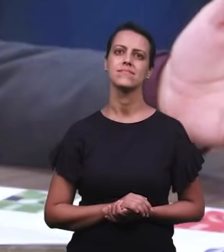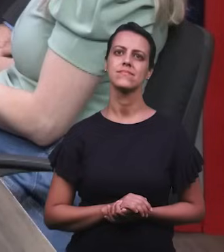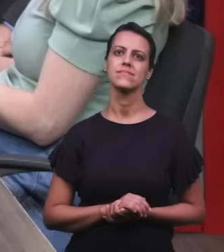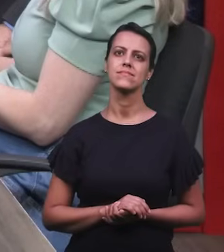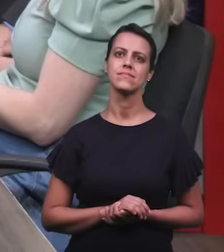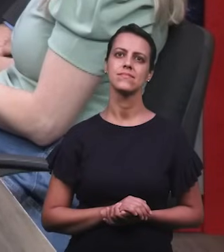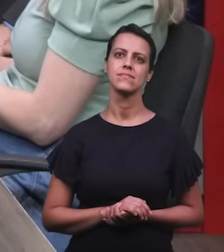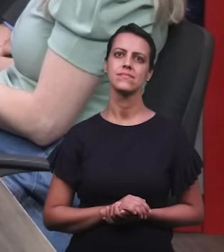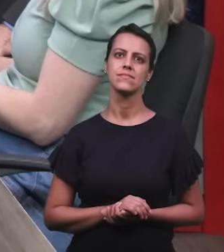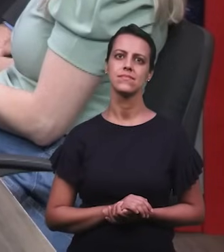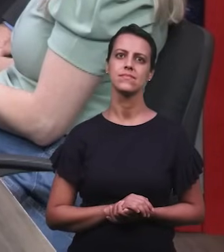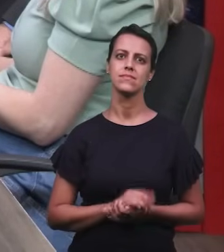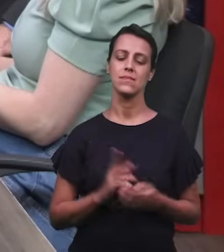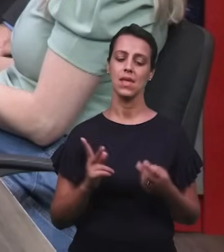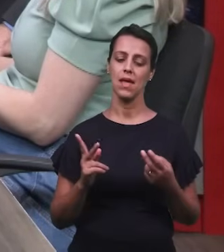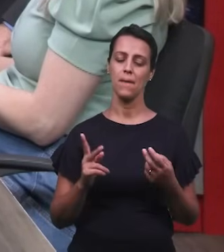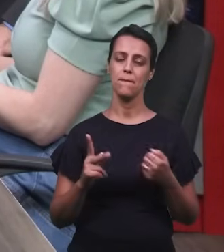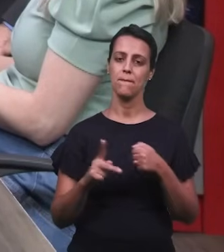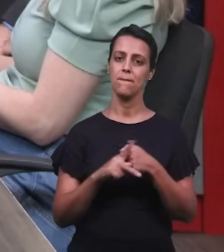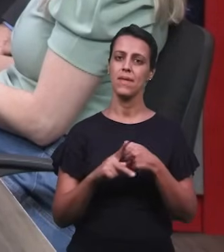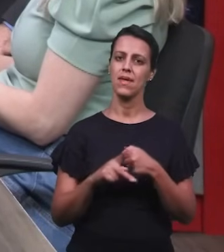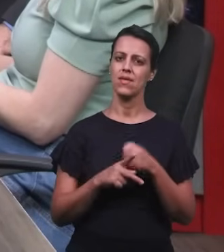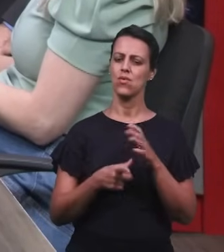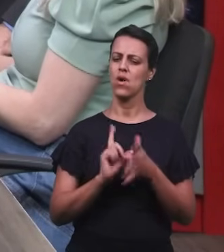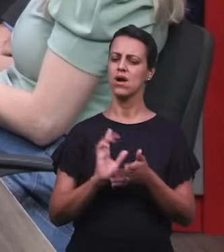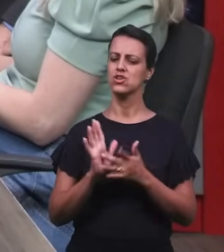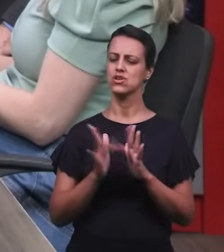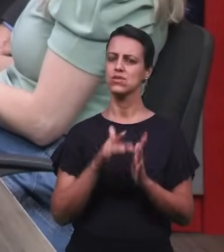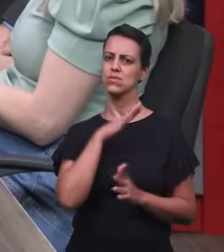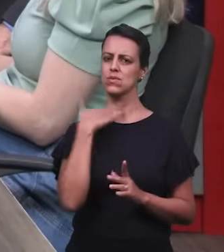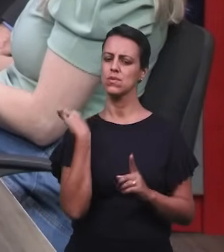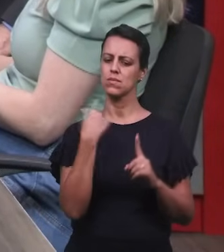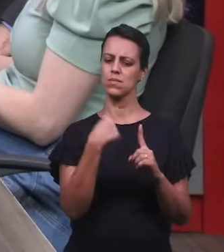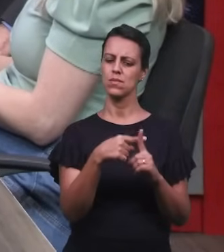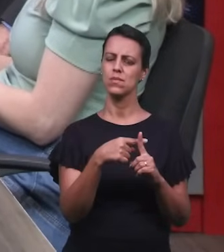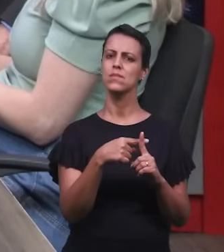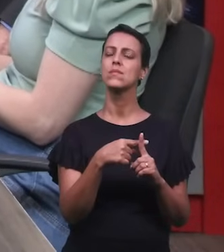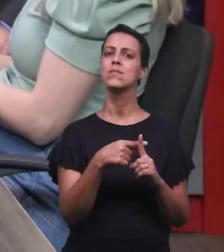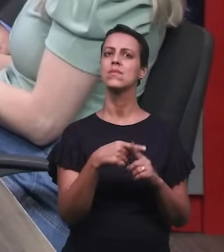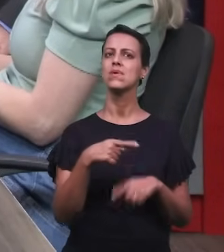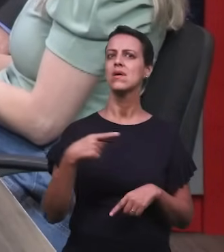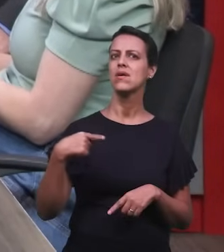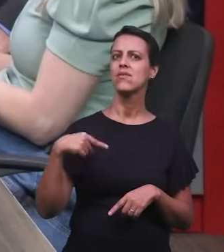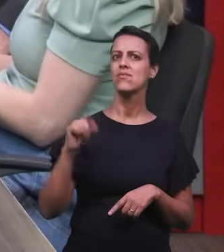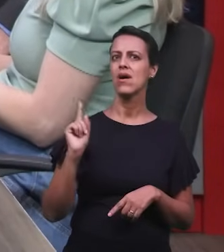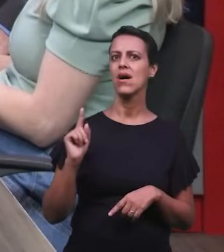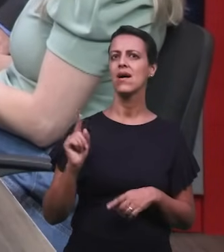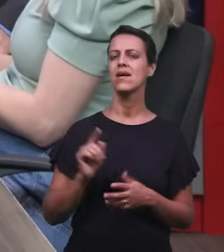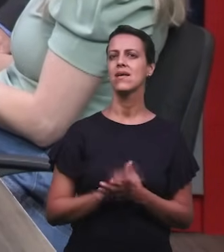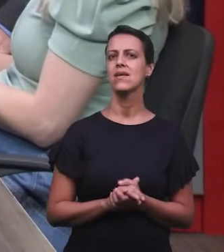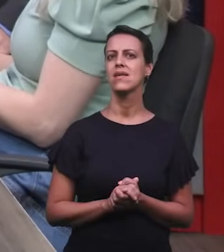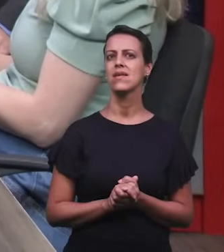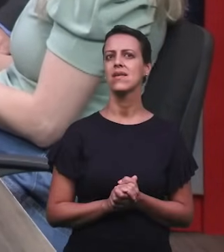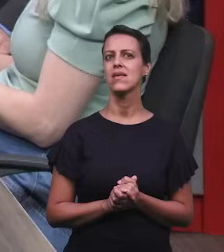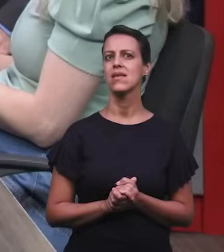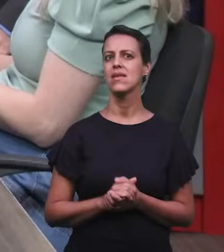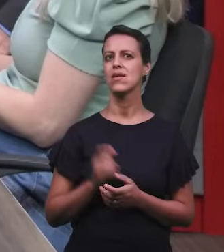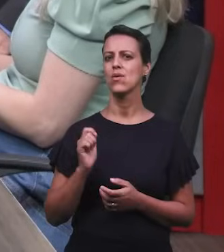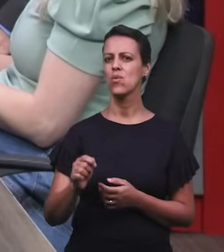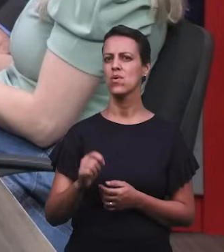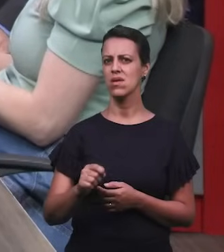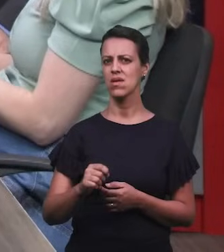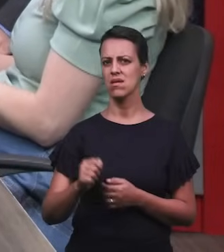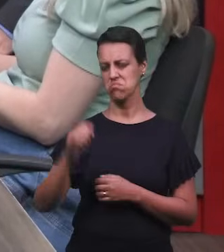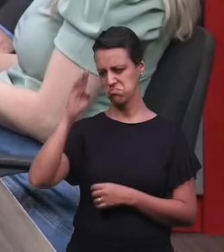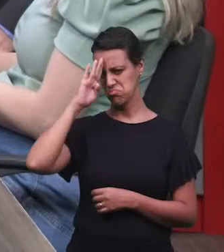Pedro antes da crucificação, Pedro vai lá e tenta acertar o Malco, né? Ele acertou a orelha porque ele